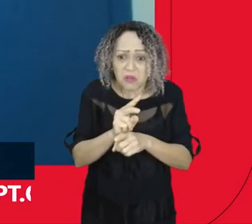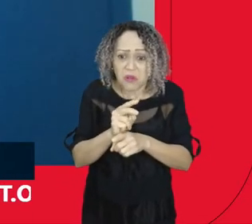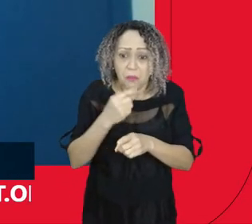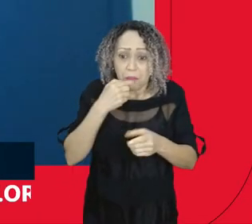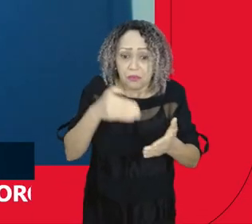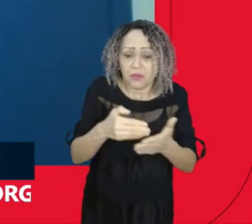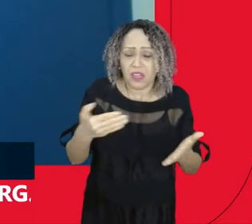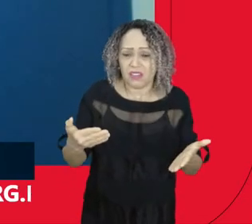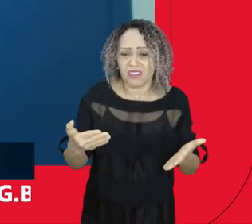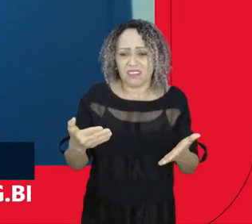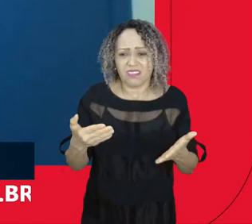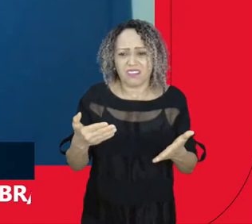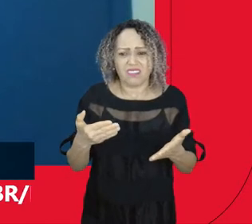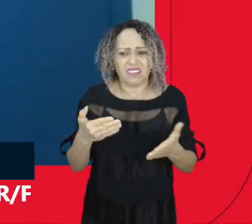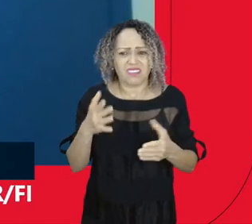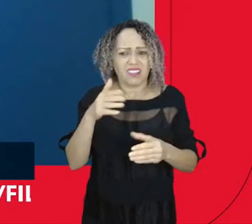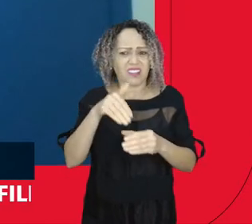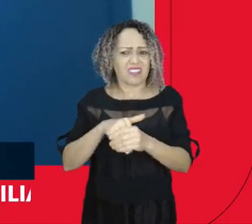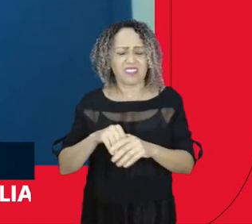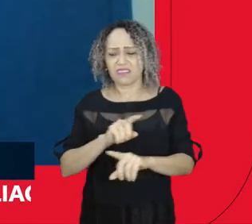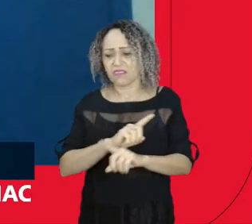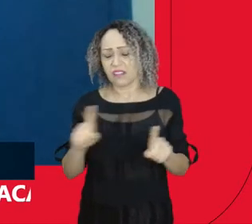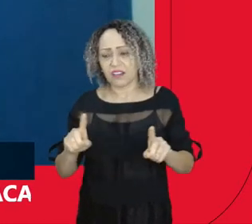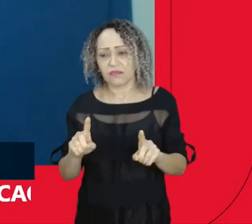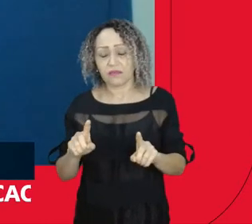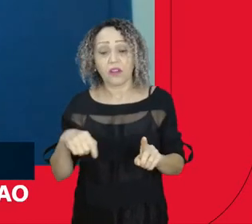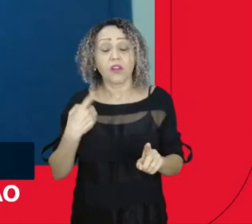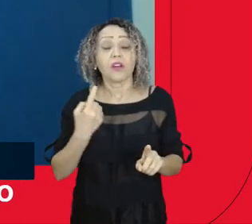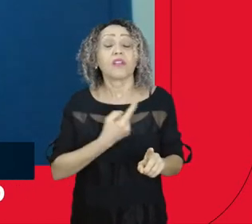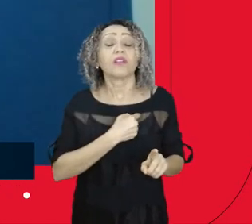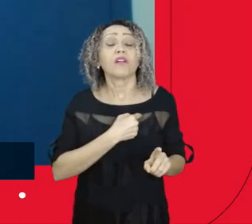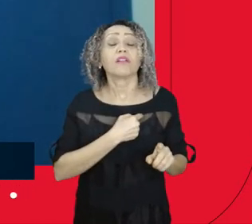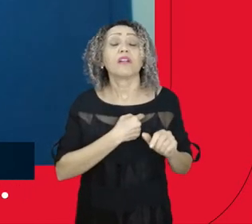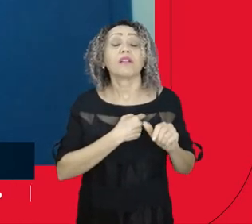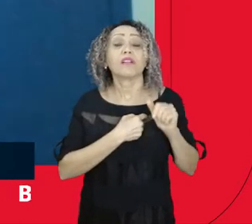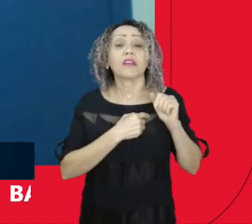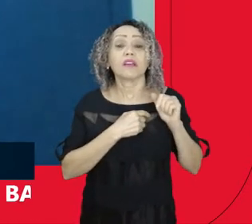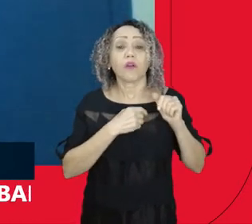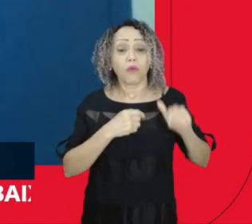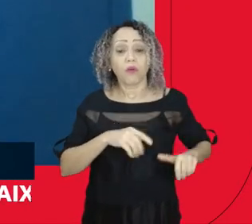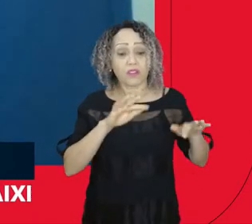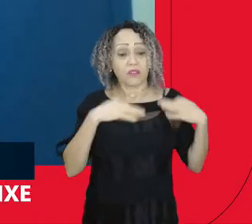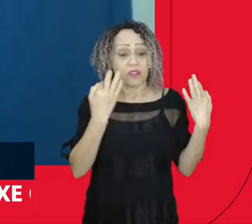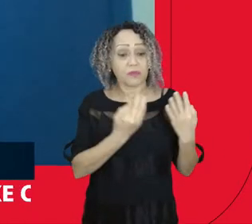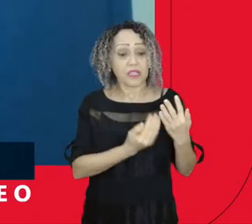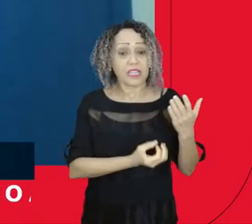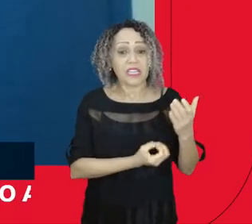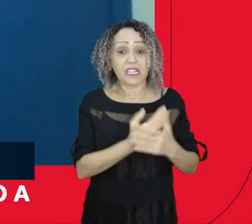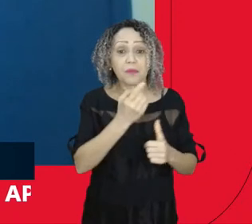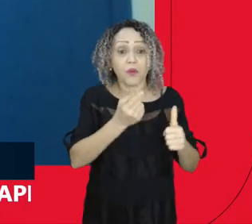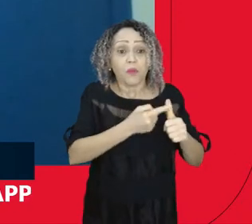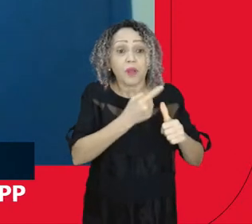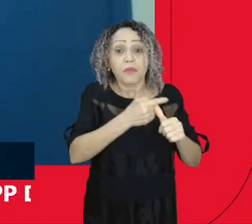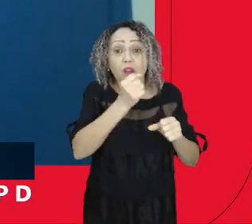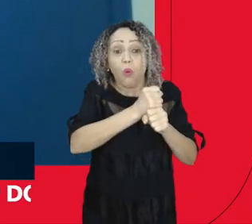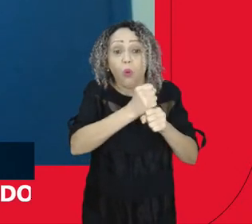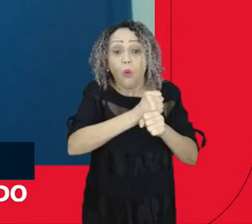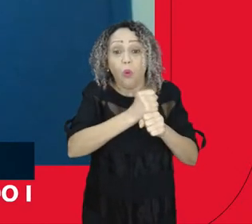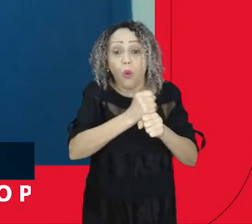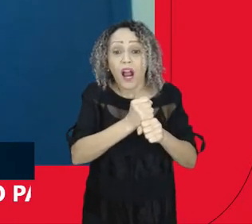de governo. No primeiro ano de governo. Bolsonaro veio com essas invencionices nas vésperas